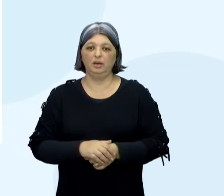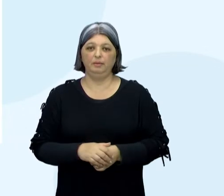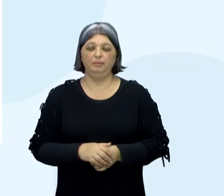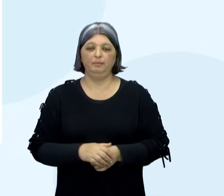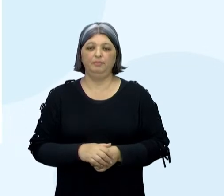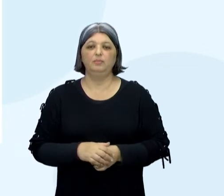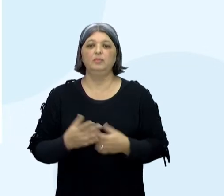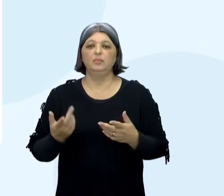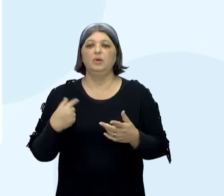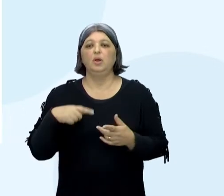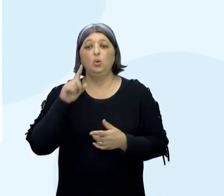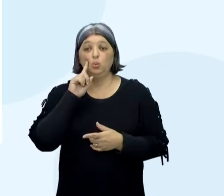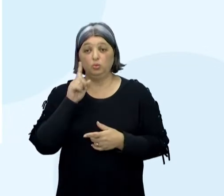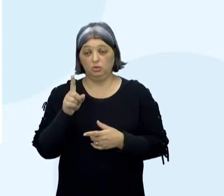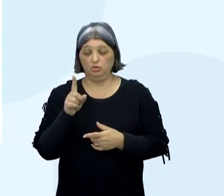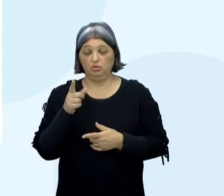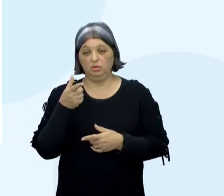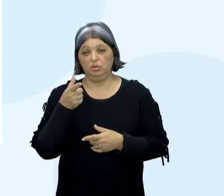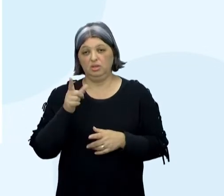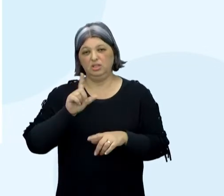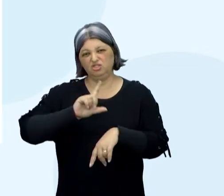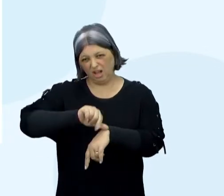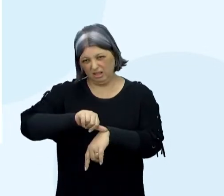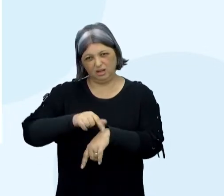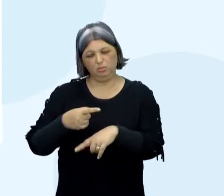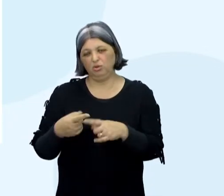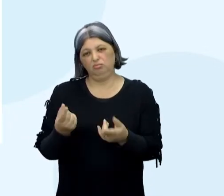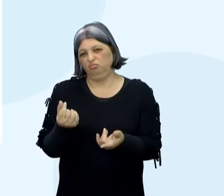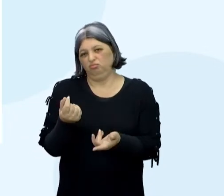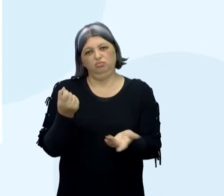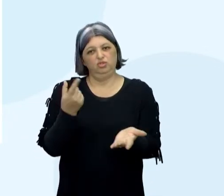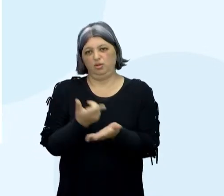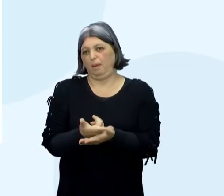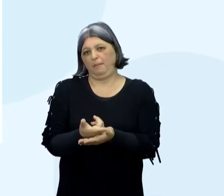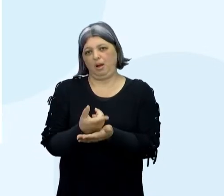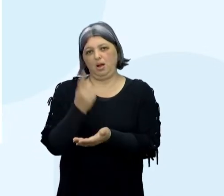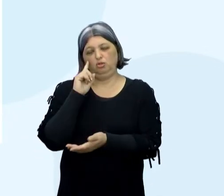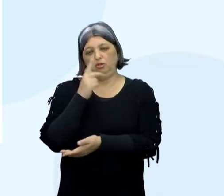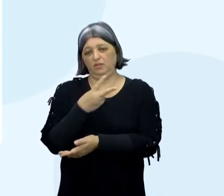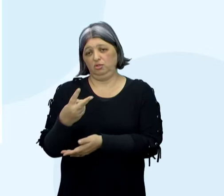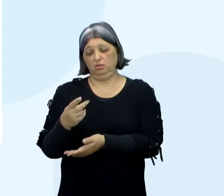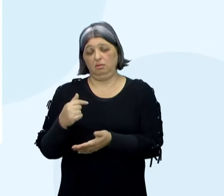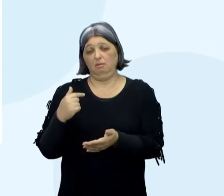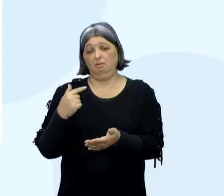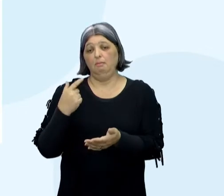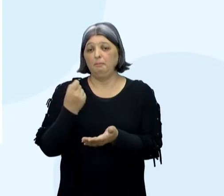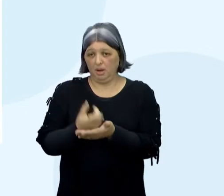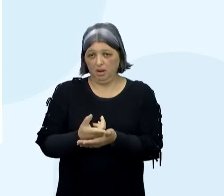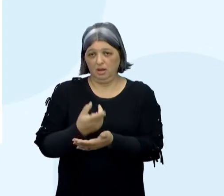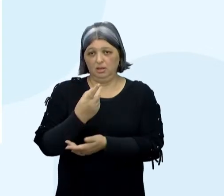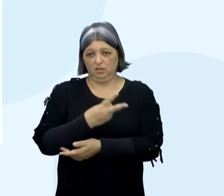23/2, um dia só de atraso, porque eu não tinha dinheiro no dia 22, eu fui pagar no dia 23.